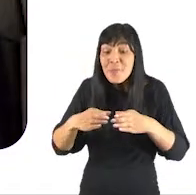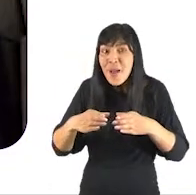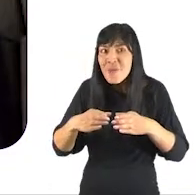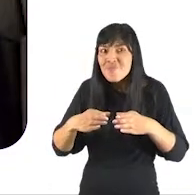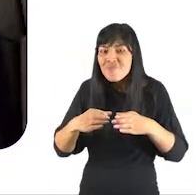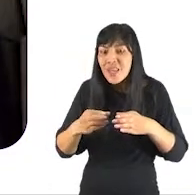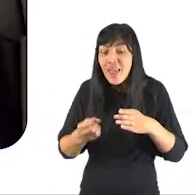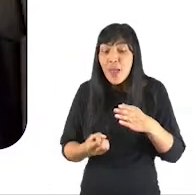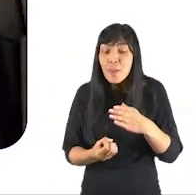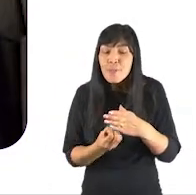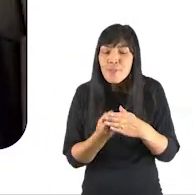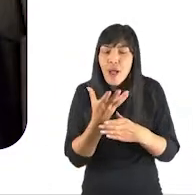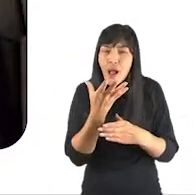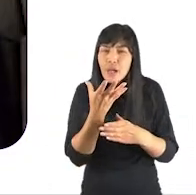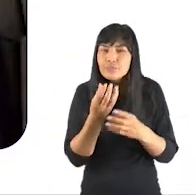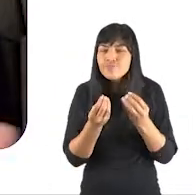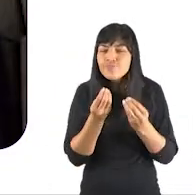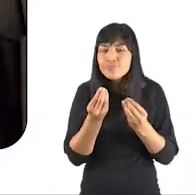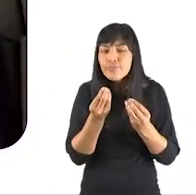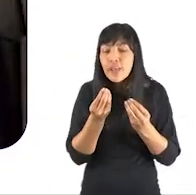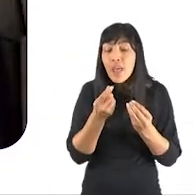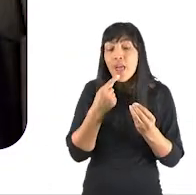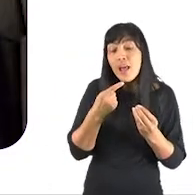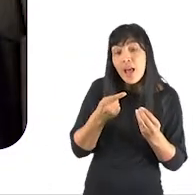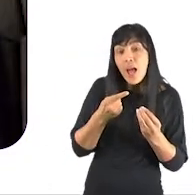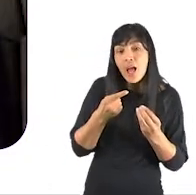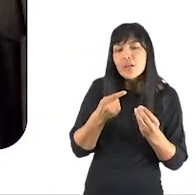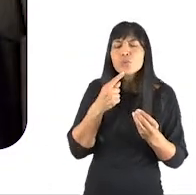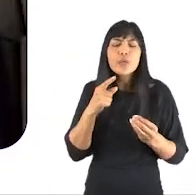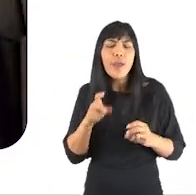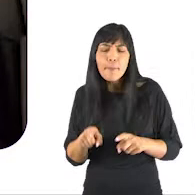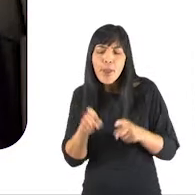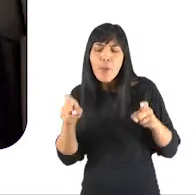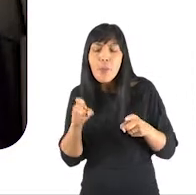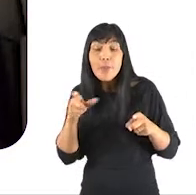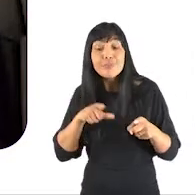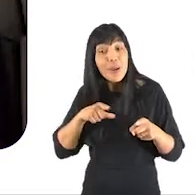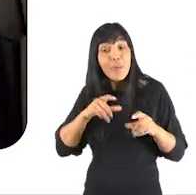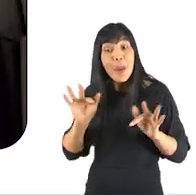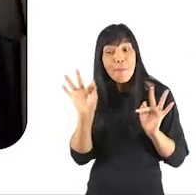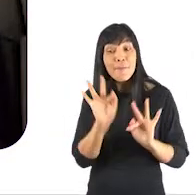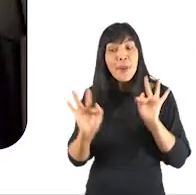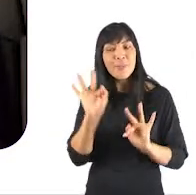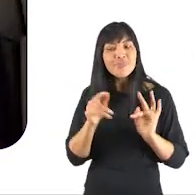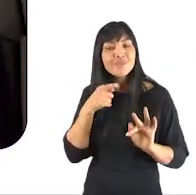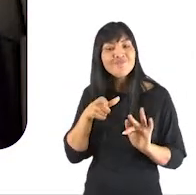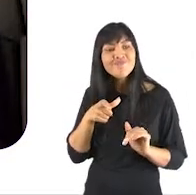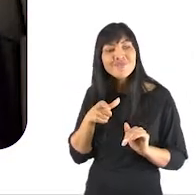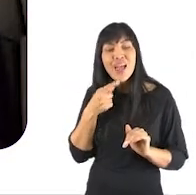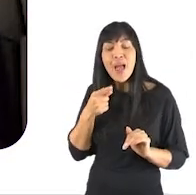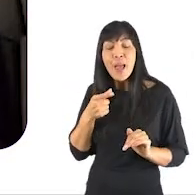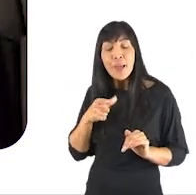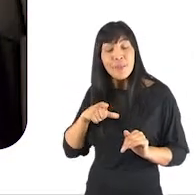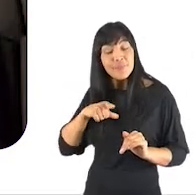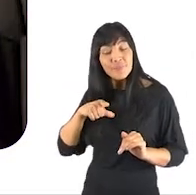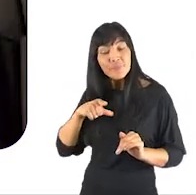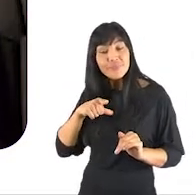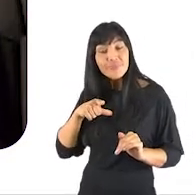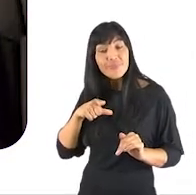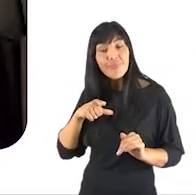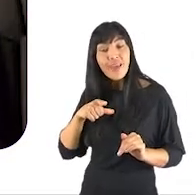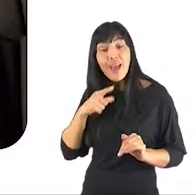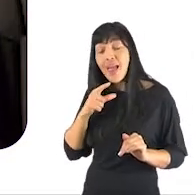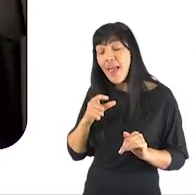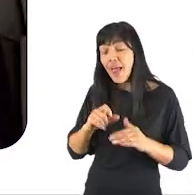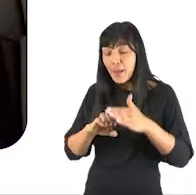a cocriação a partir das diferentes possibilidades tecnológicas, né? Então, para se tornar o que a gente chamou